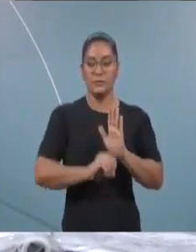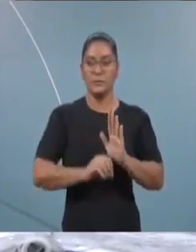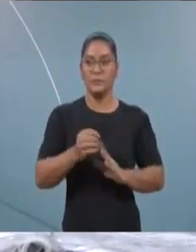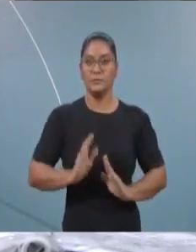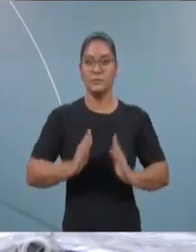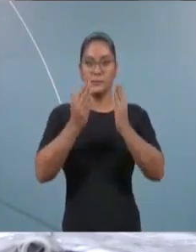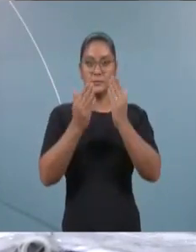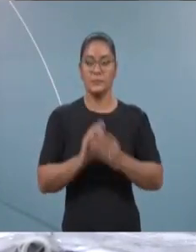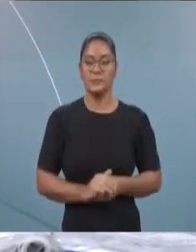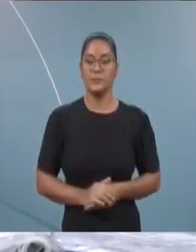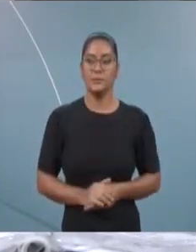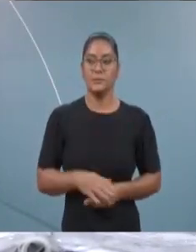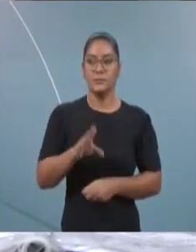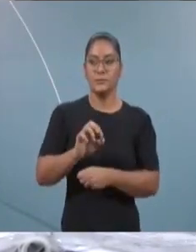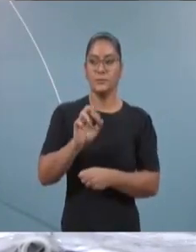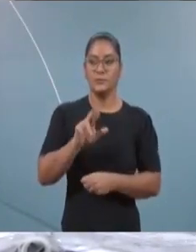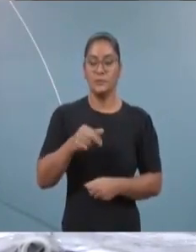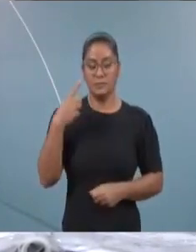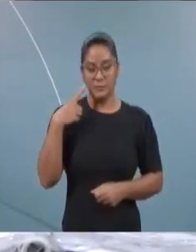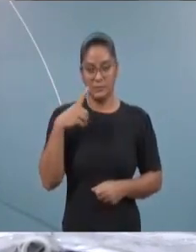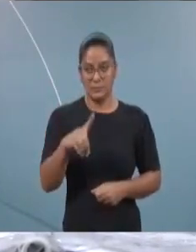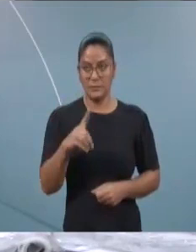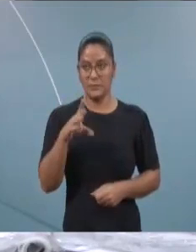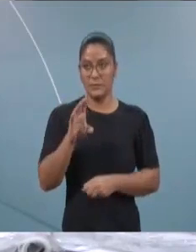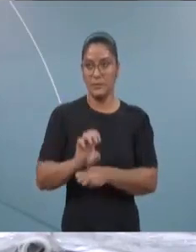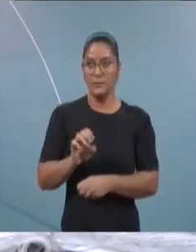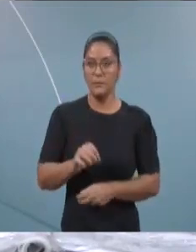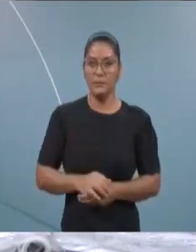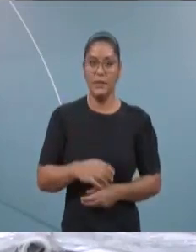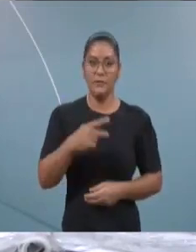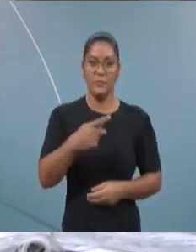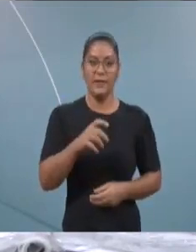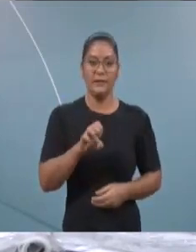eventos do Estado do Rio Grande do Norte do dia Estadual do